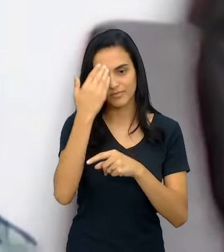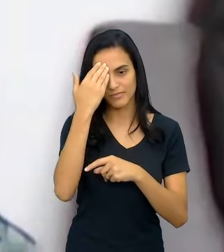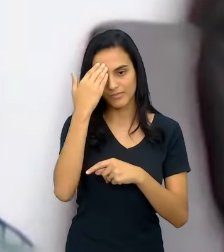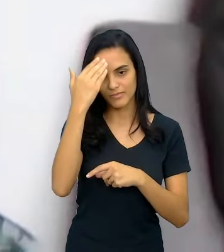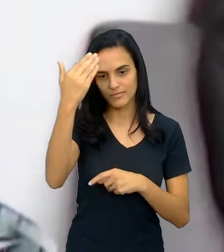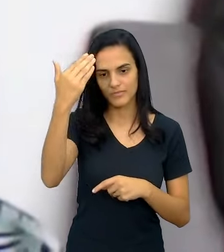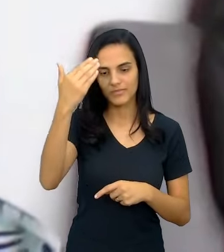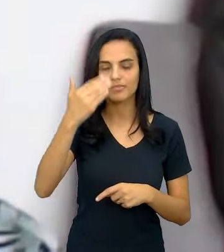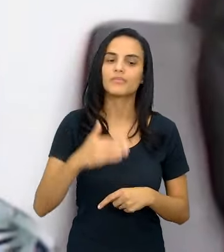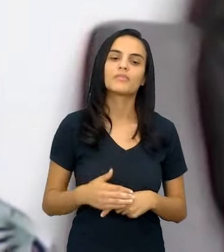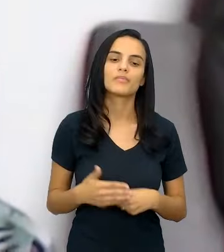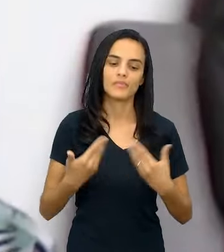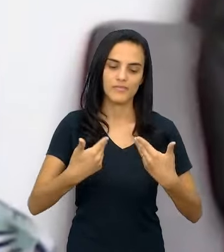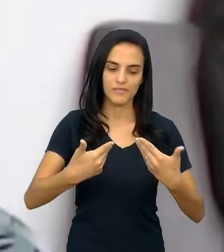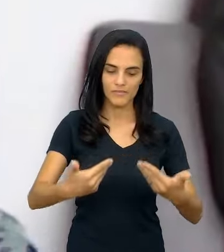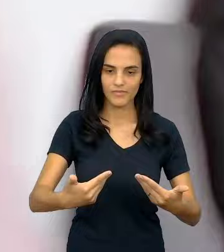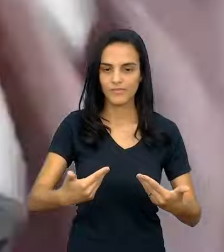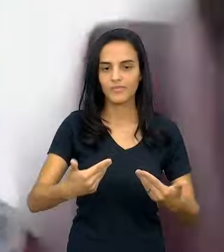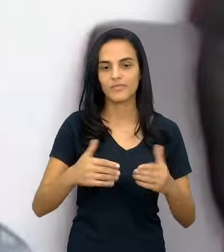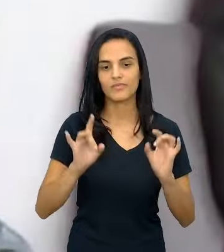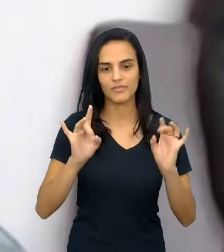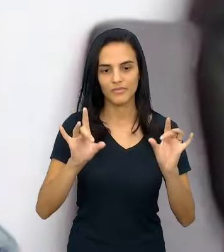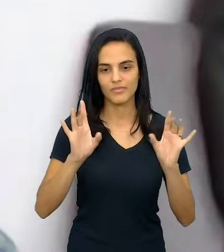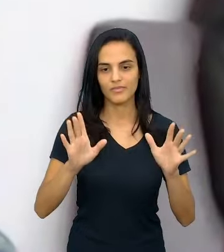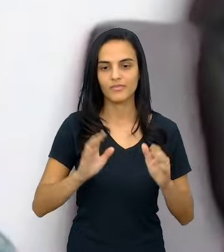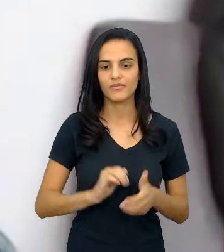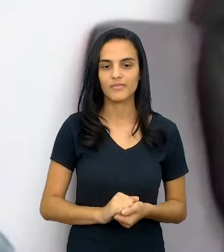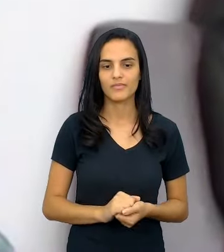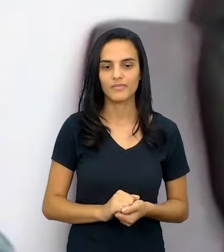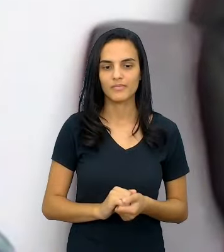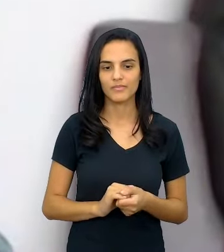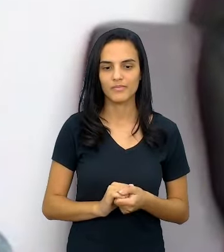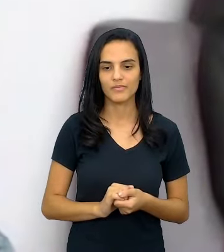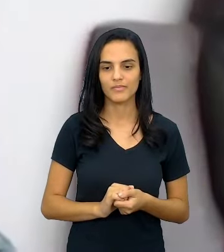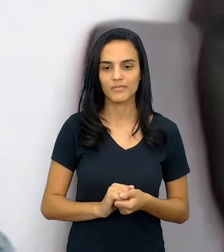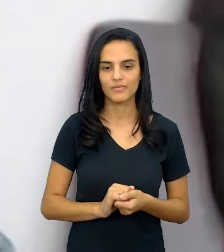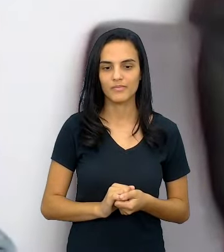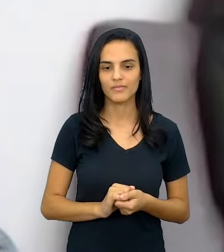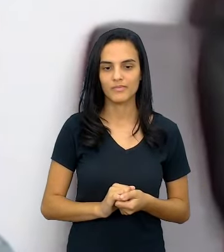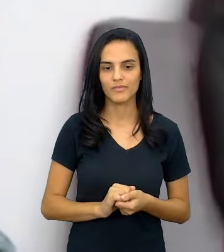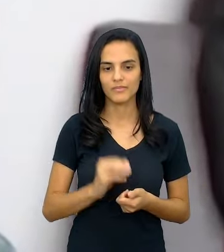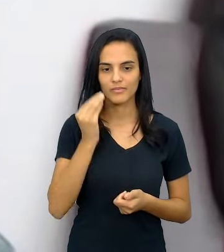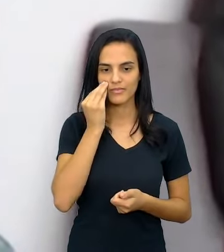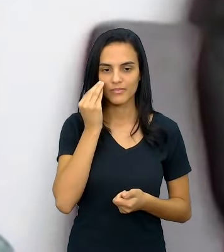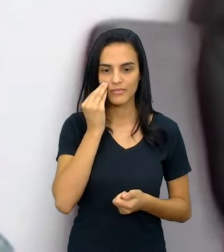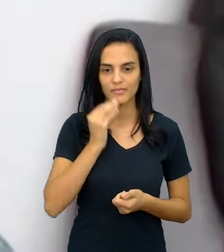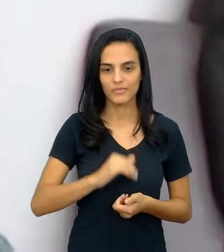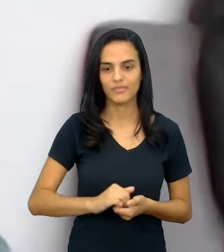obrigado por me receberem do outro lado da telinha.